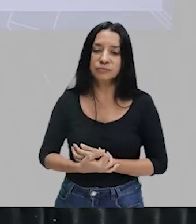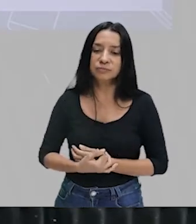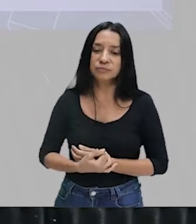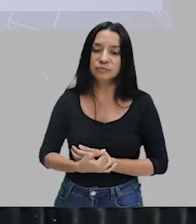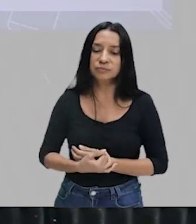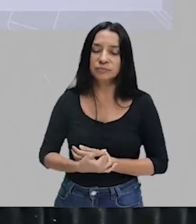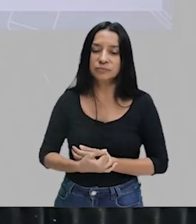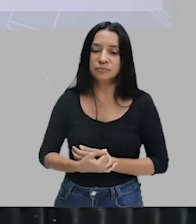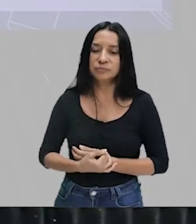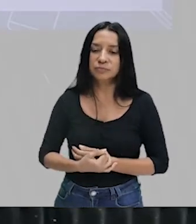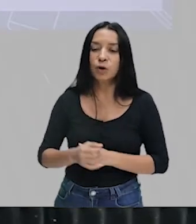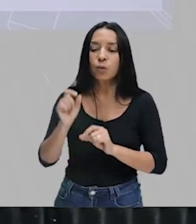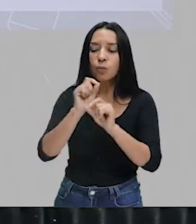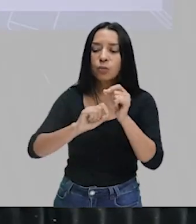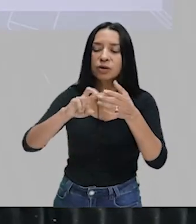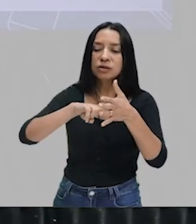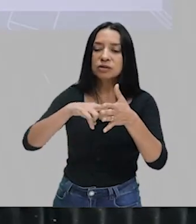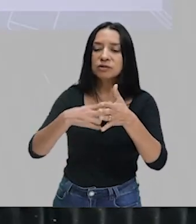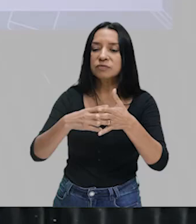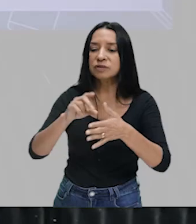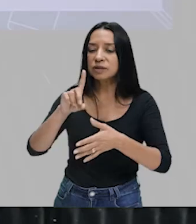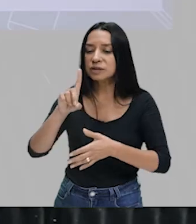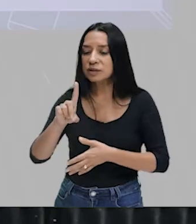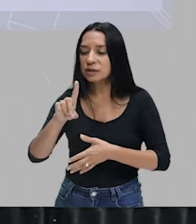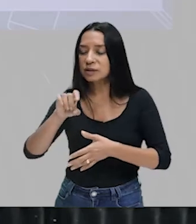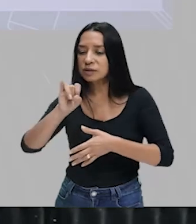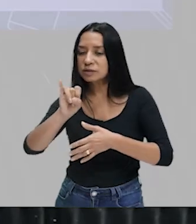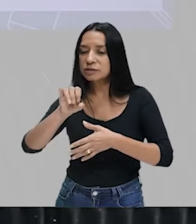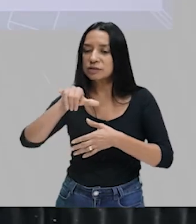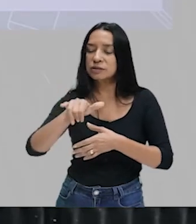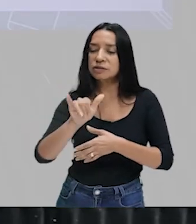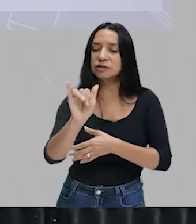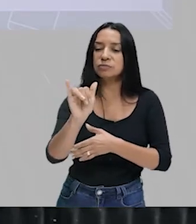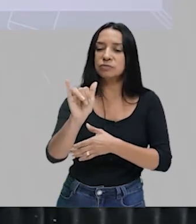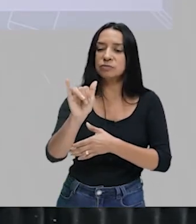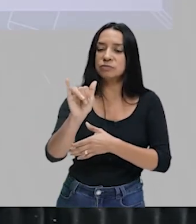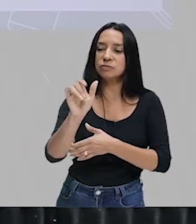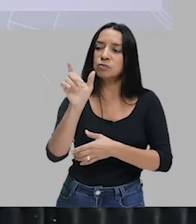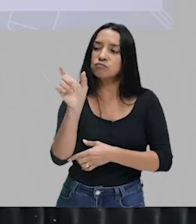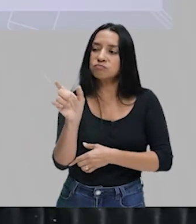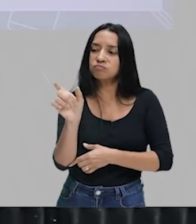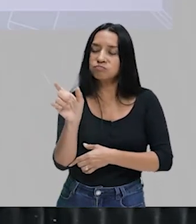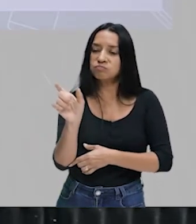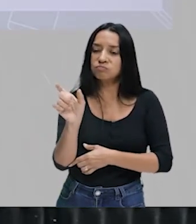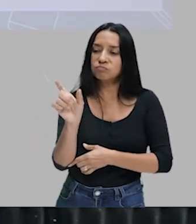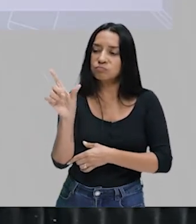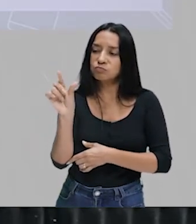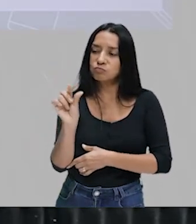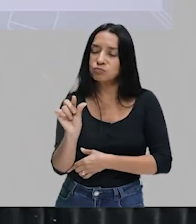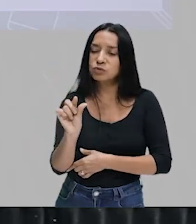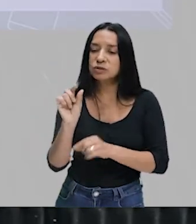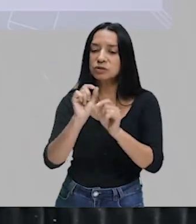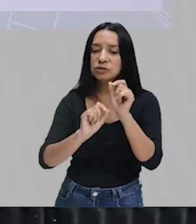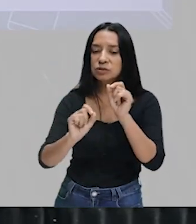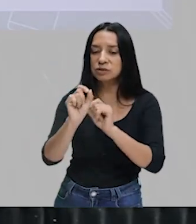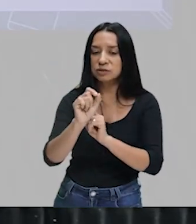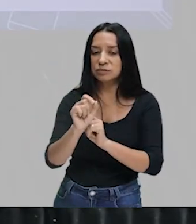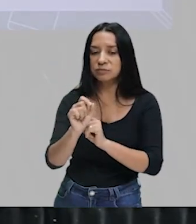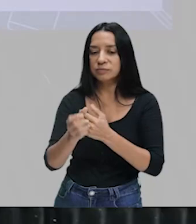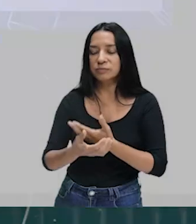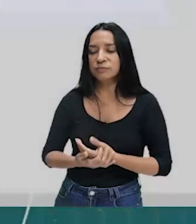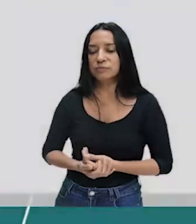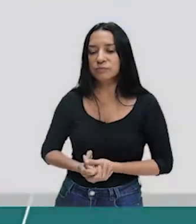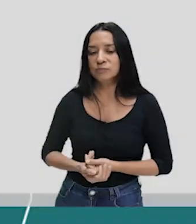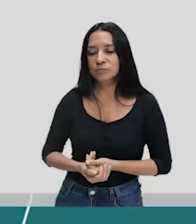o que ele significa? Ele é uma abreviação do quê? Ele significa do it